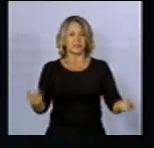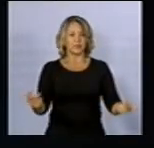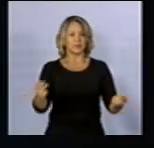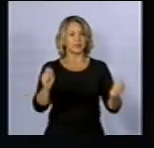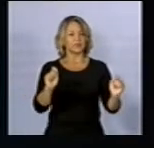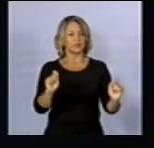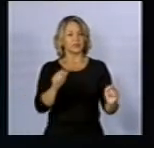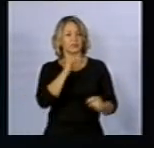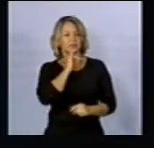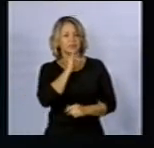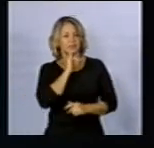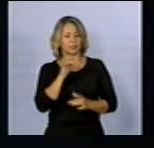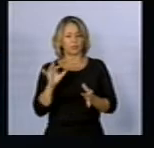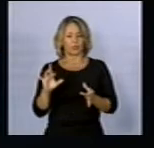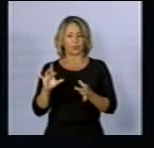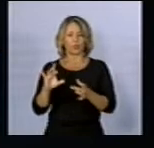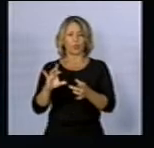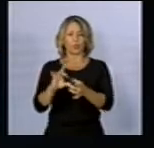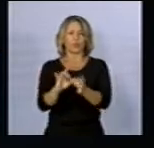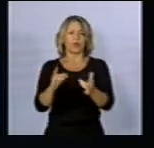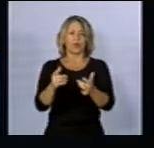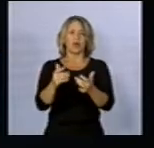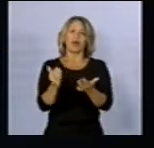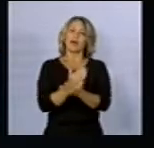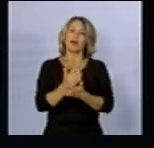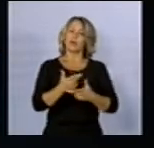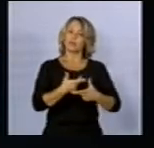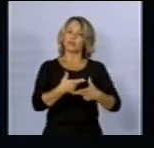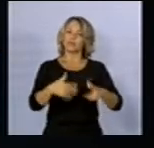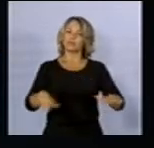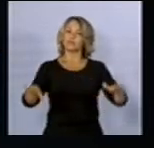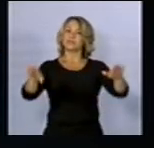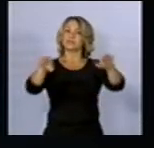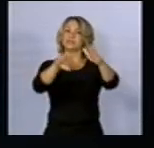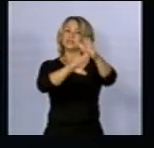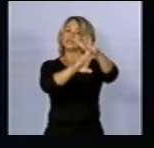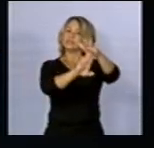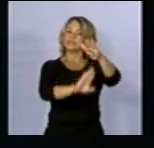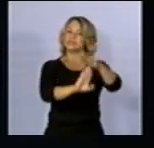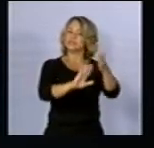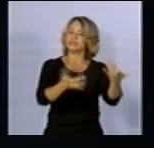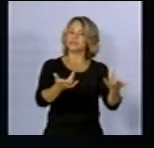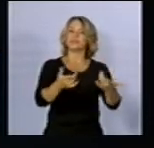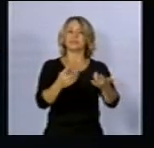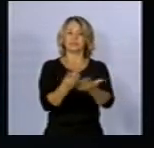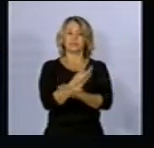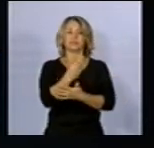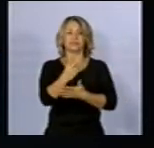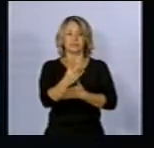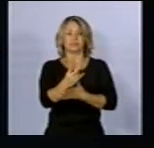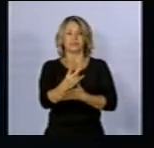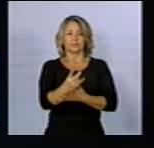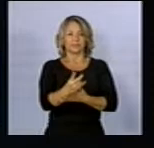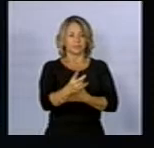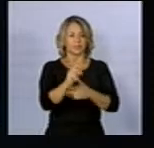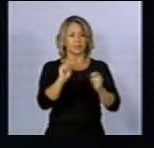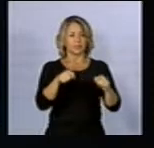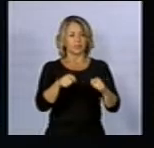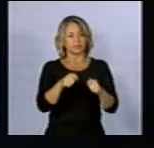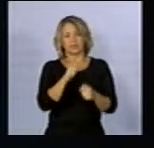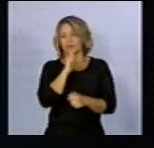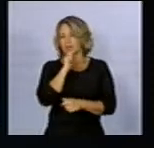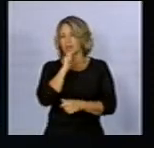como agregando algum nível de suspeição, embora não totalmente